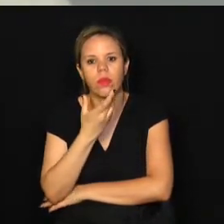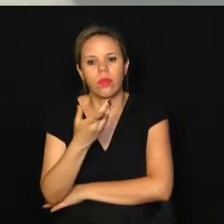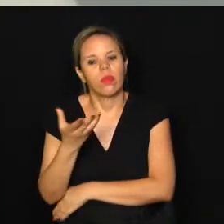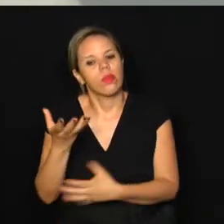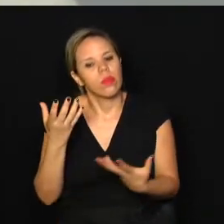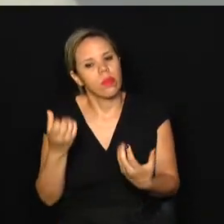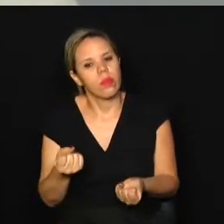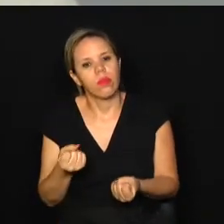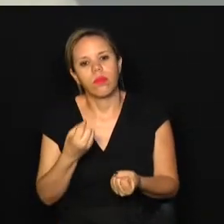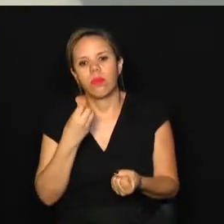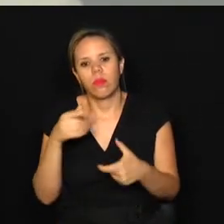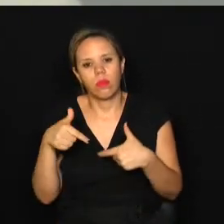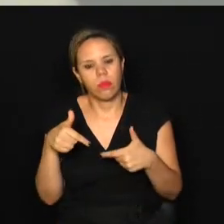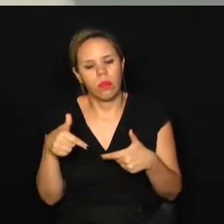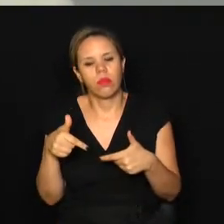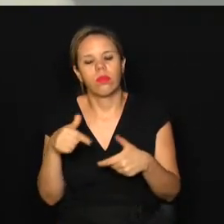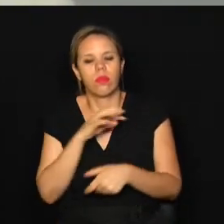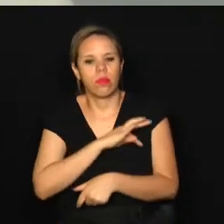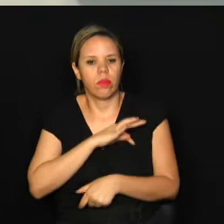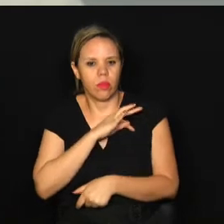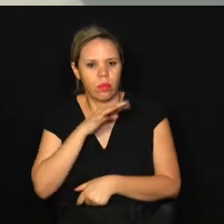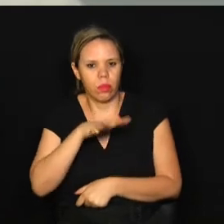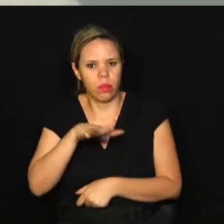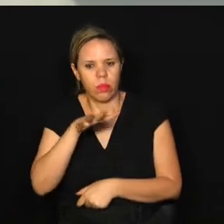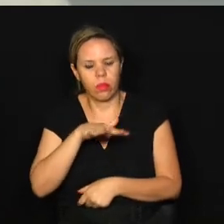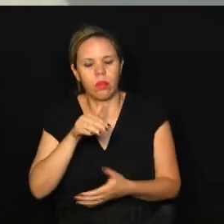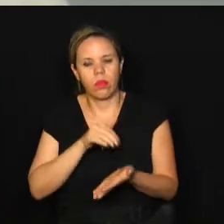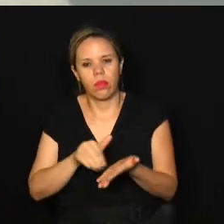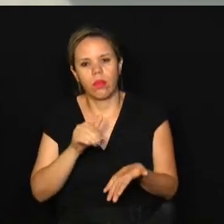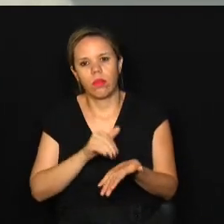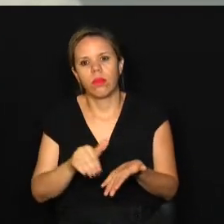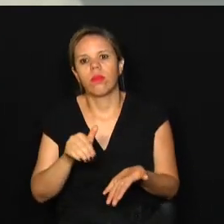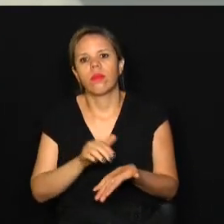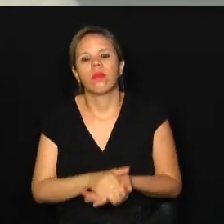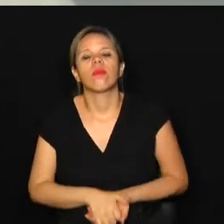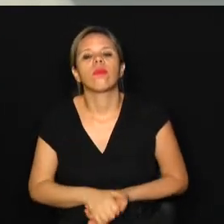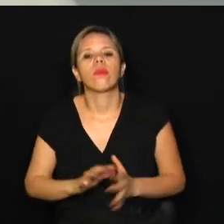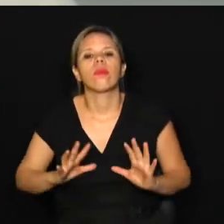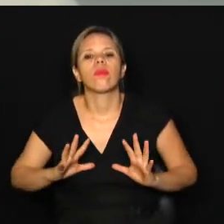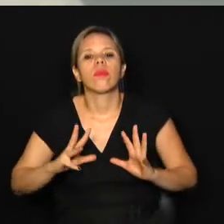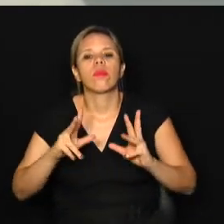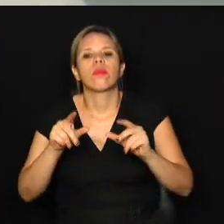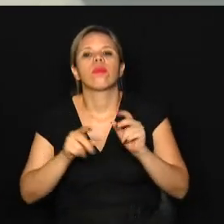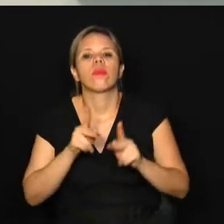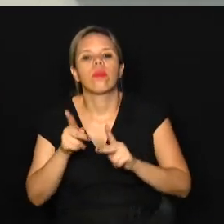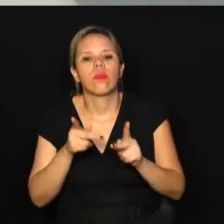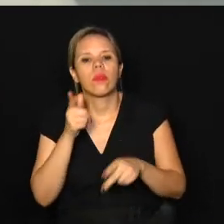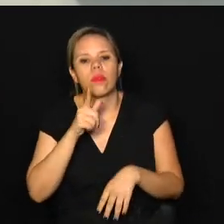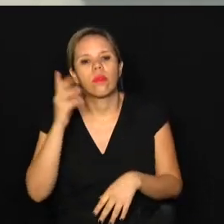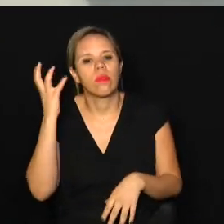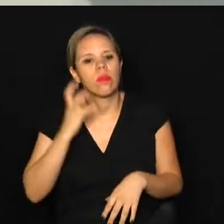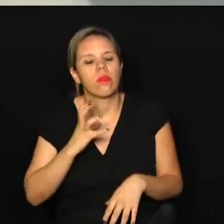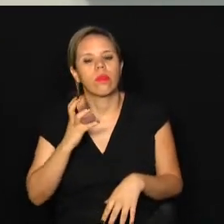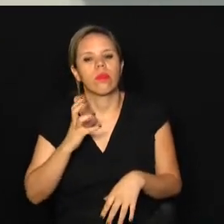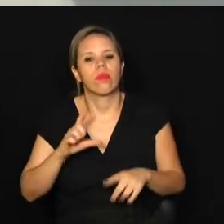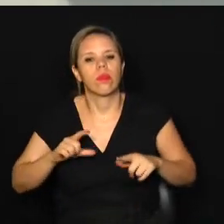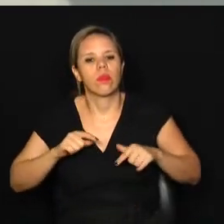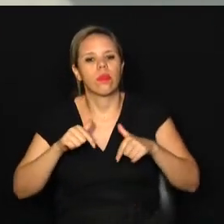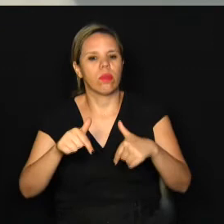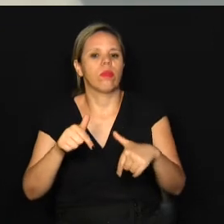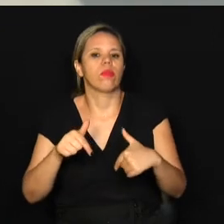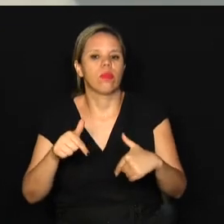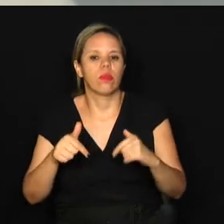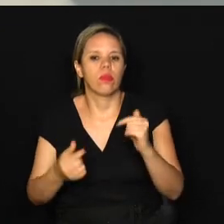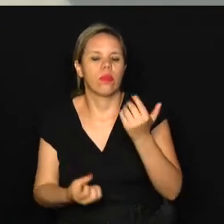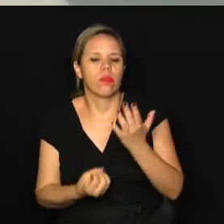aqui o bom trabalho desses técnicos, do secretário, de todos que, com seriedade, estão enfrentando,